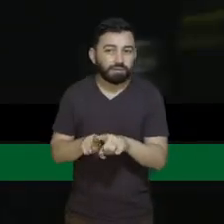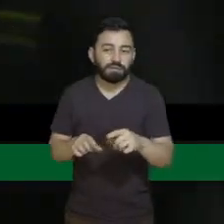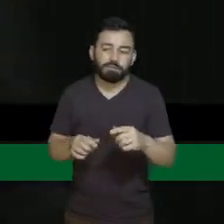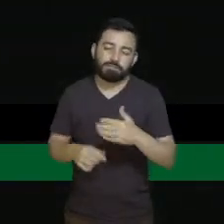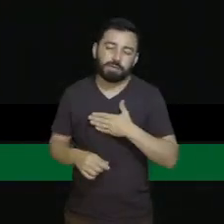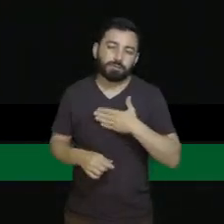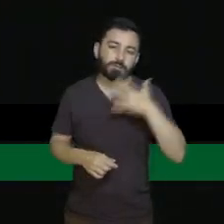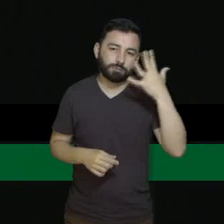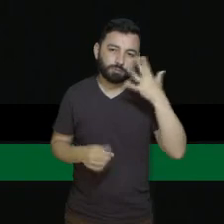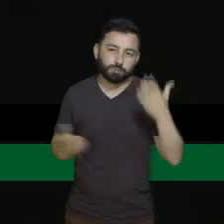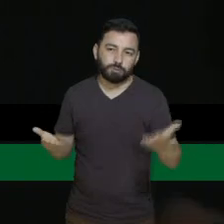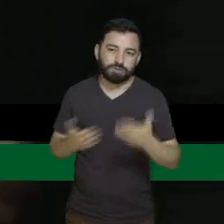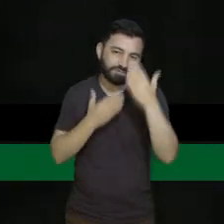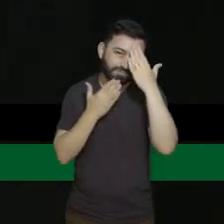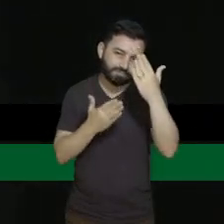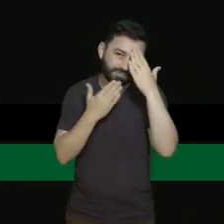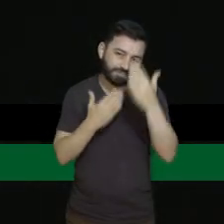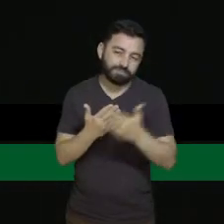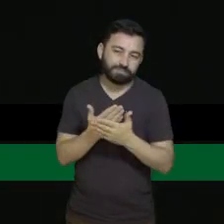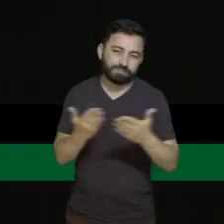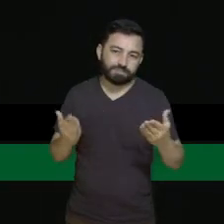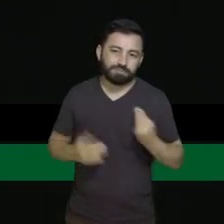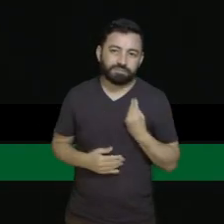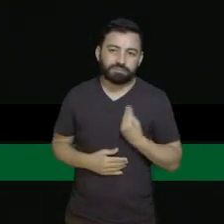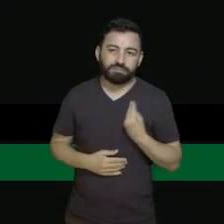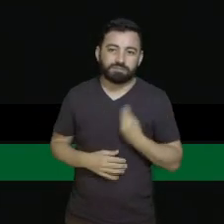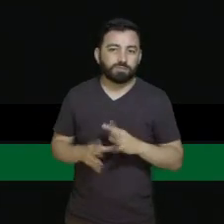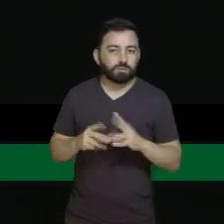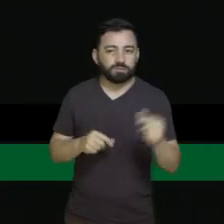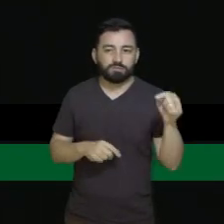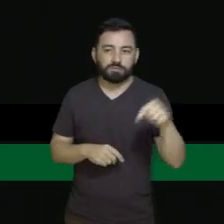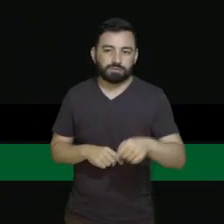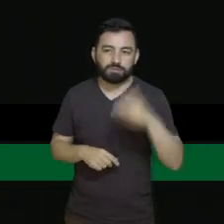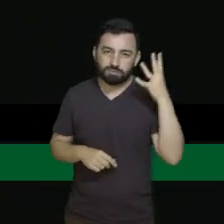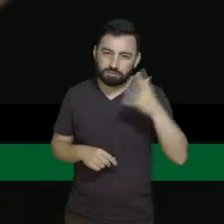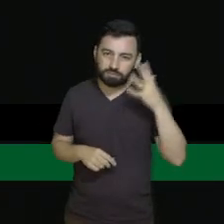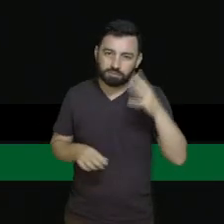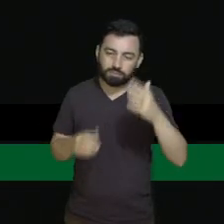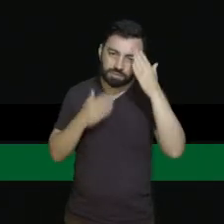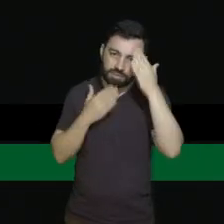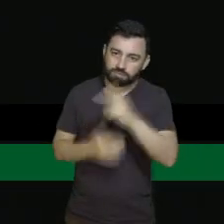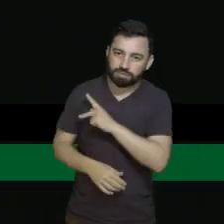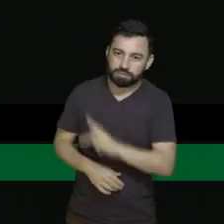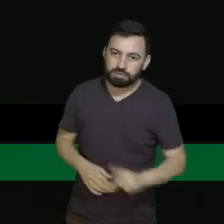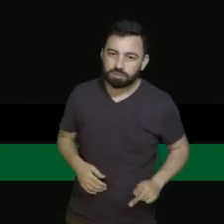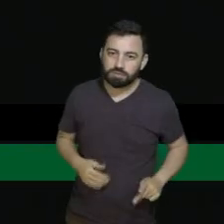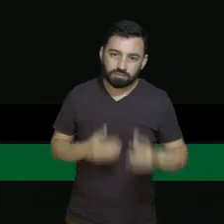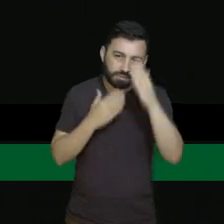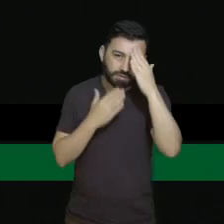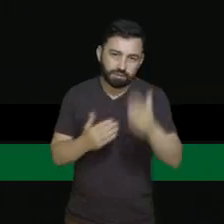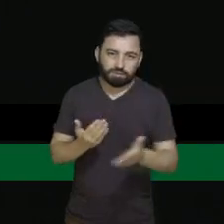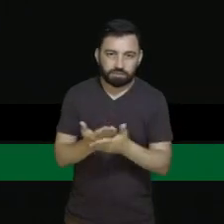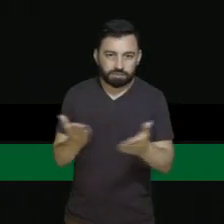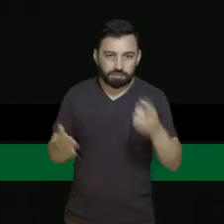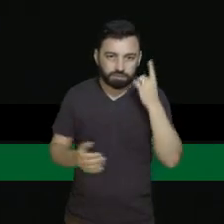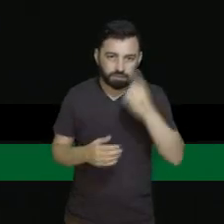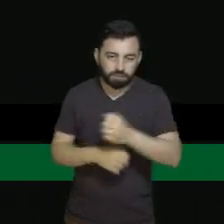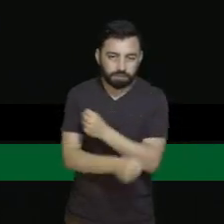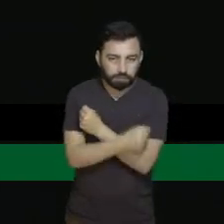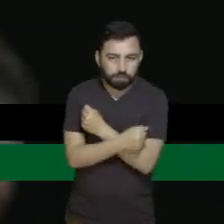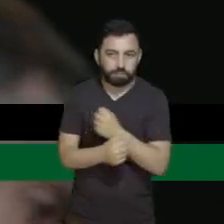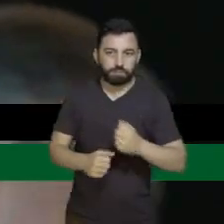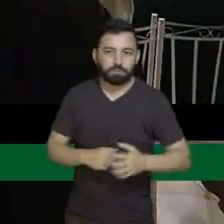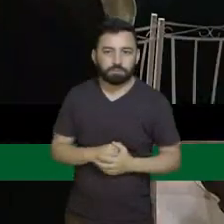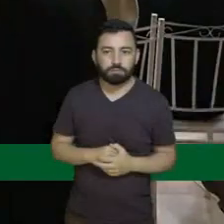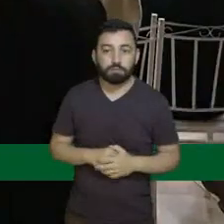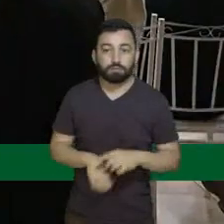fala. Gratidão a todos vocês presentes, a todos que aqui se manifestaram. Obrigado, presidente. Obrigado, deputados. Um grande abraço.